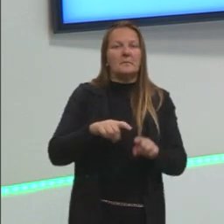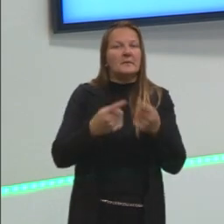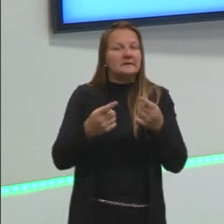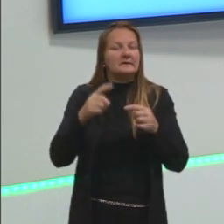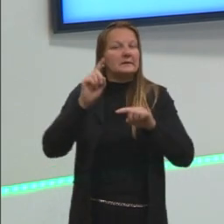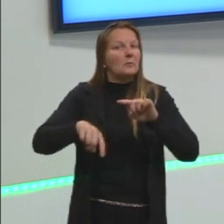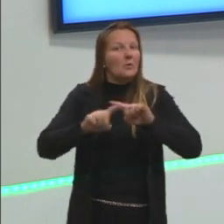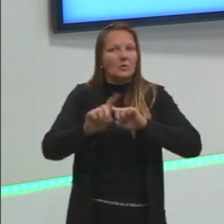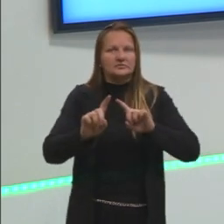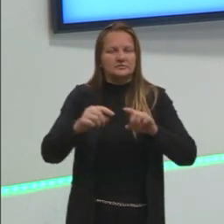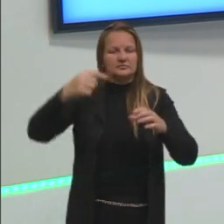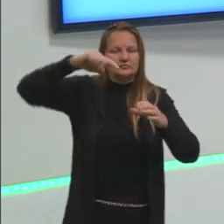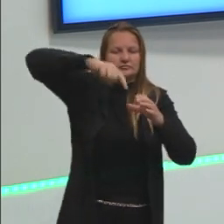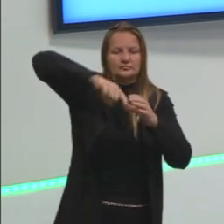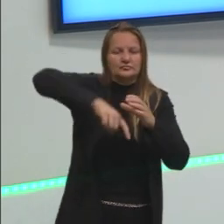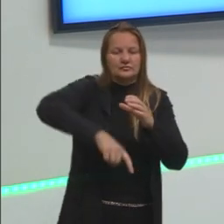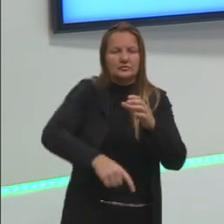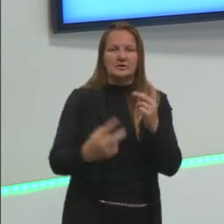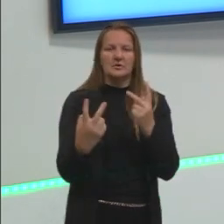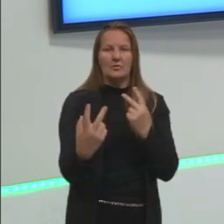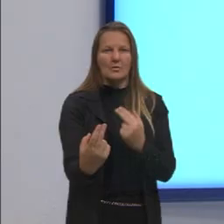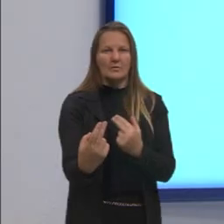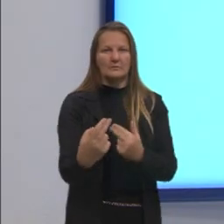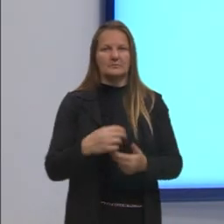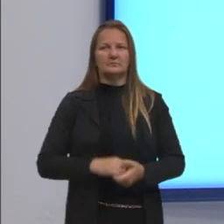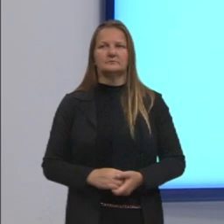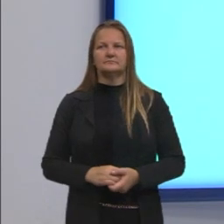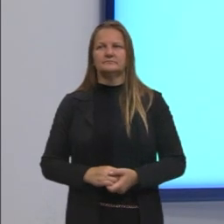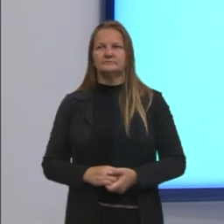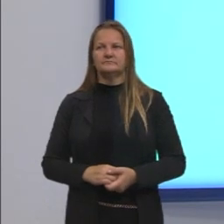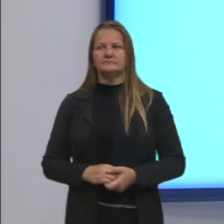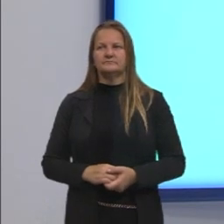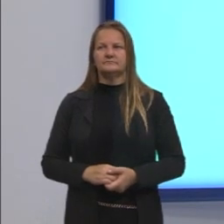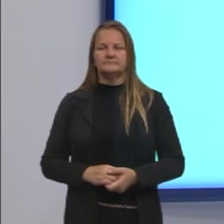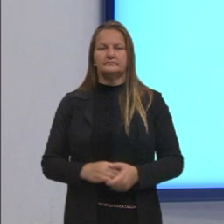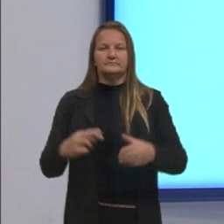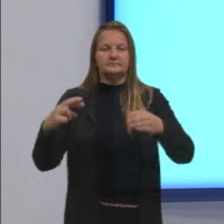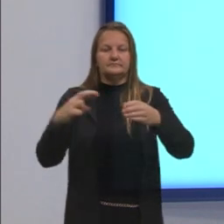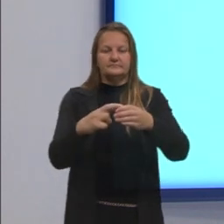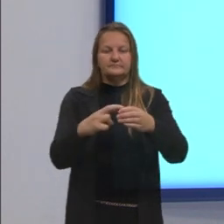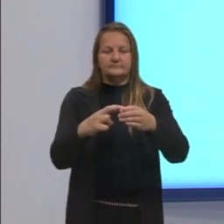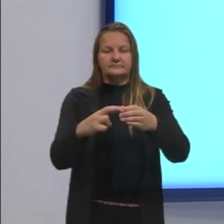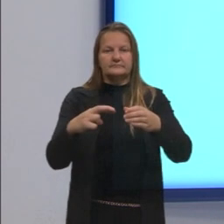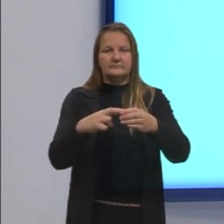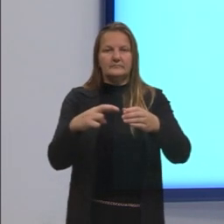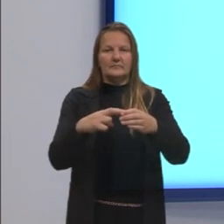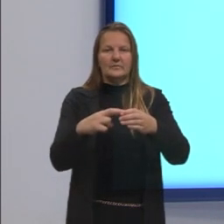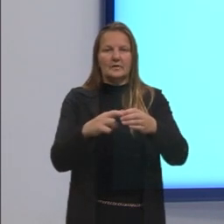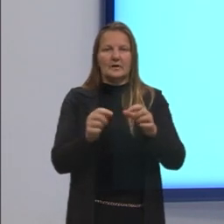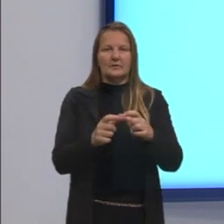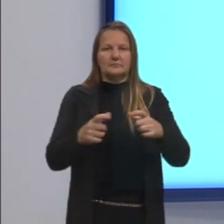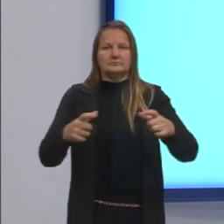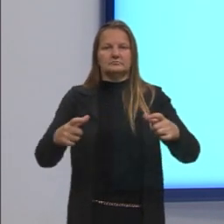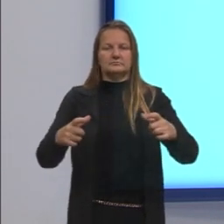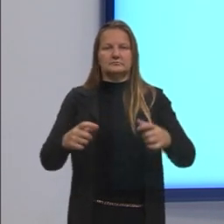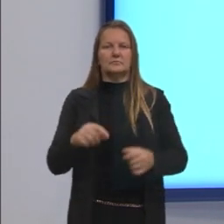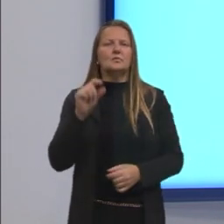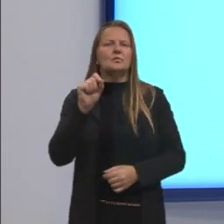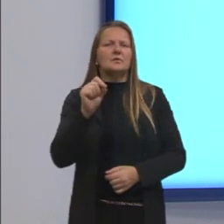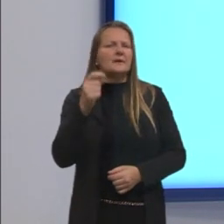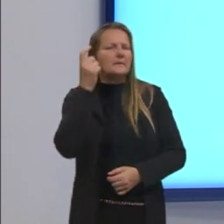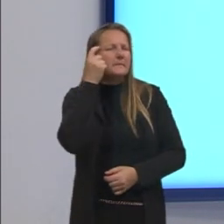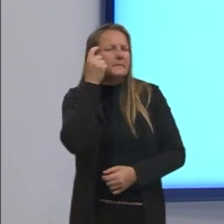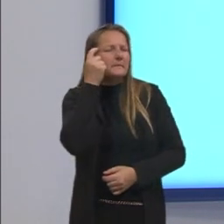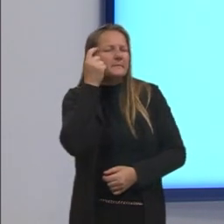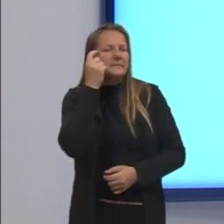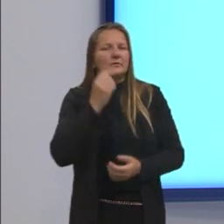profundidade Então o que a gente acaba né mudando ali seria o raio Então vamos lá Gente o que que eu pensei